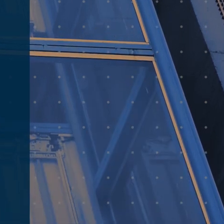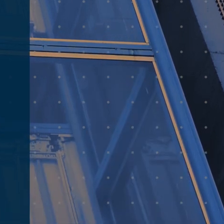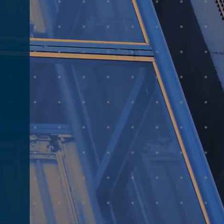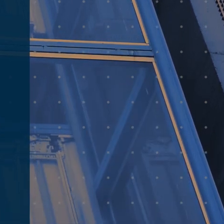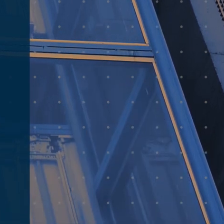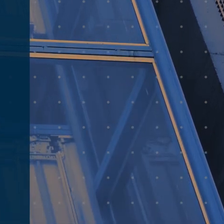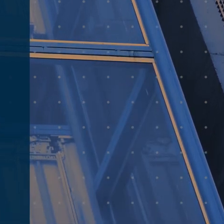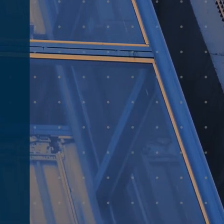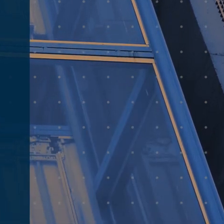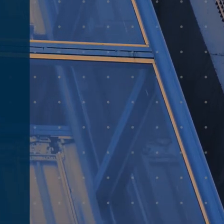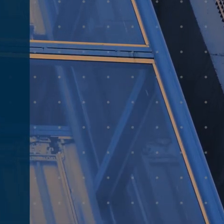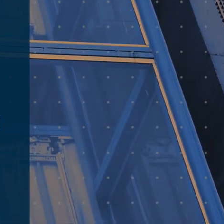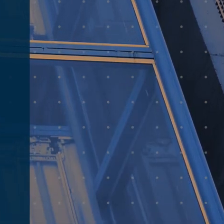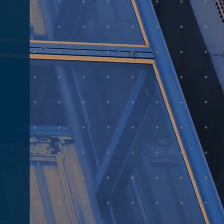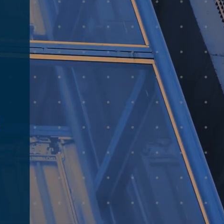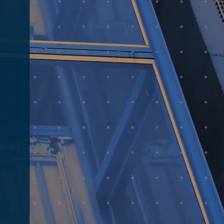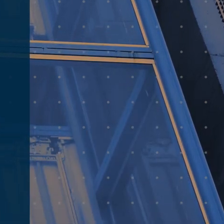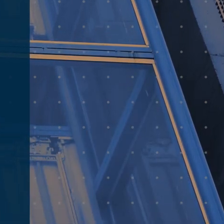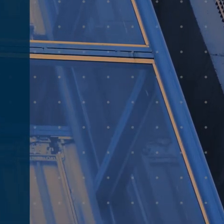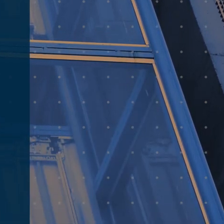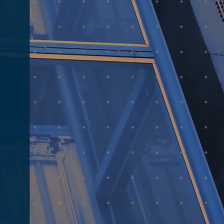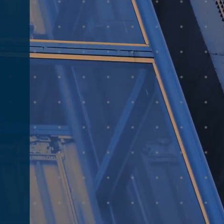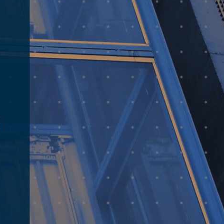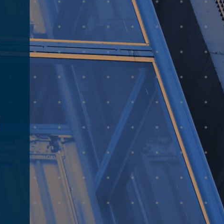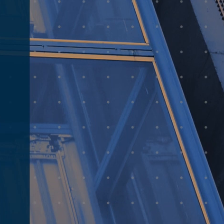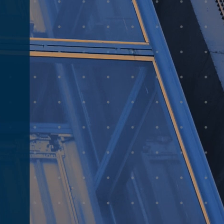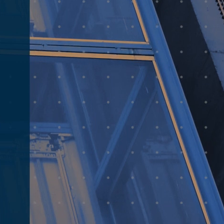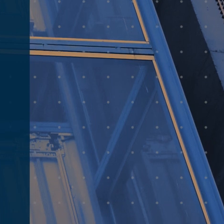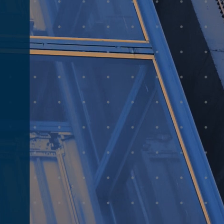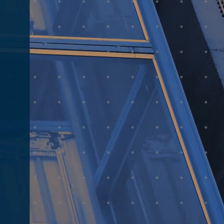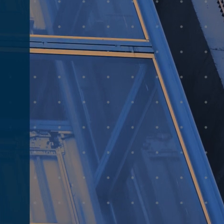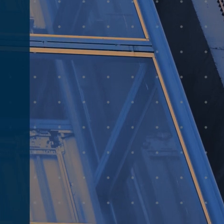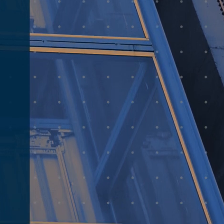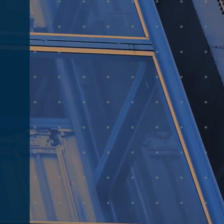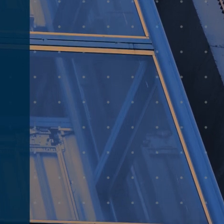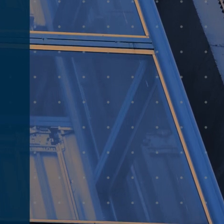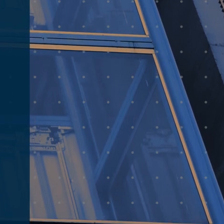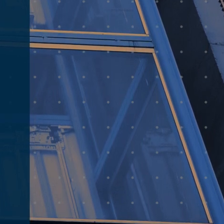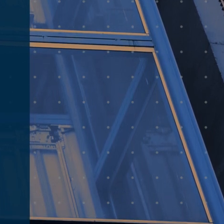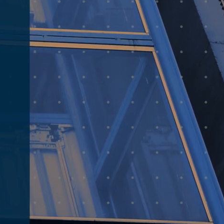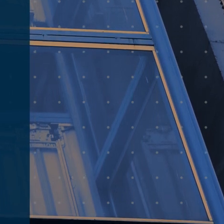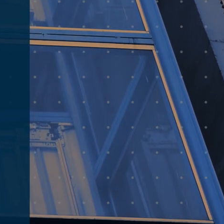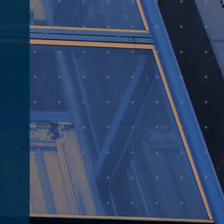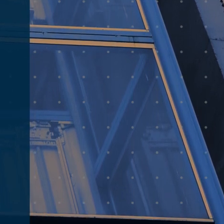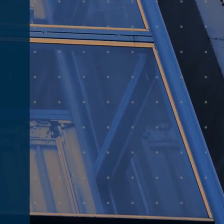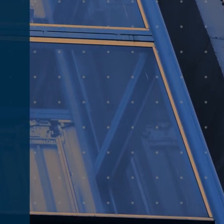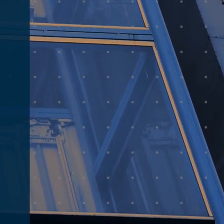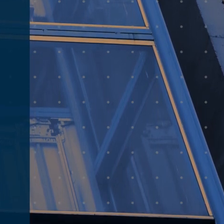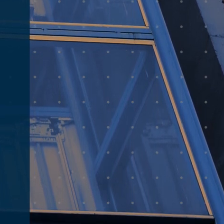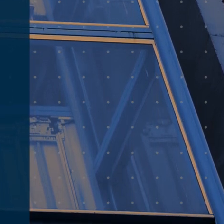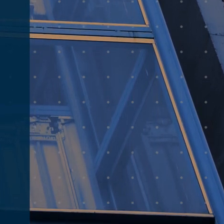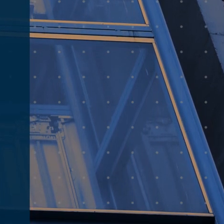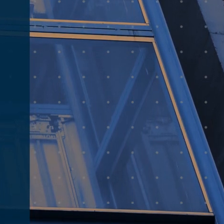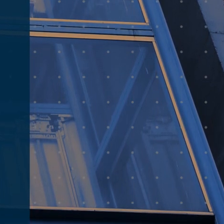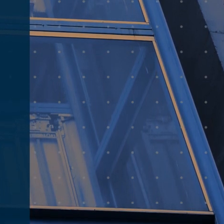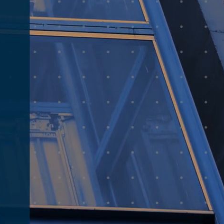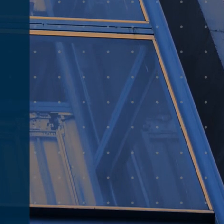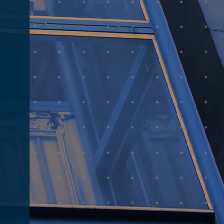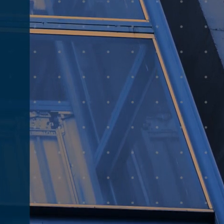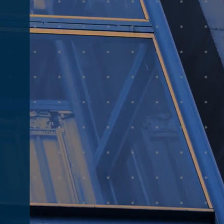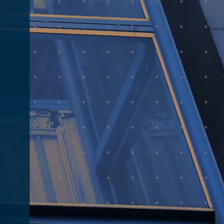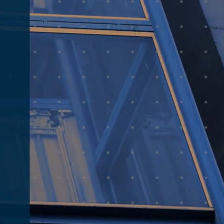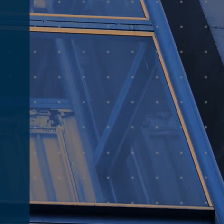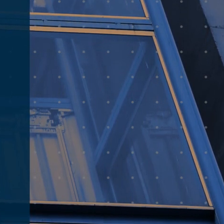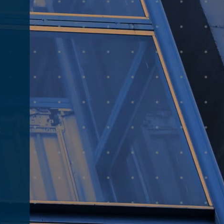contábil, atendente de lanchonete, atendente de lojas e mercados, auxiliar administrativo, auxiliar de confeiteiro, auxiliar